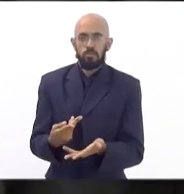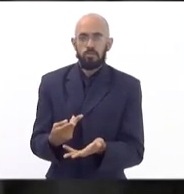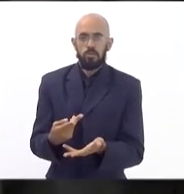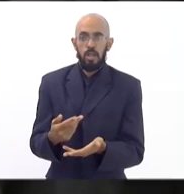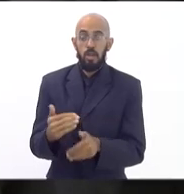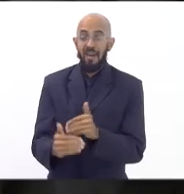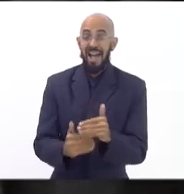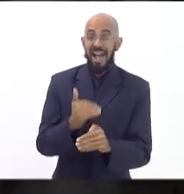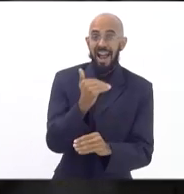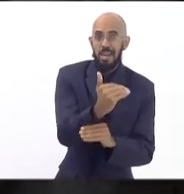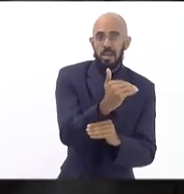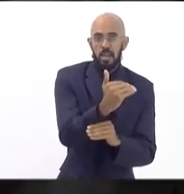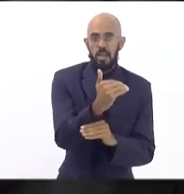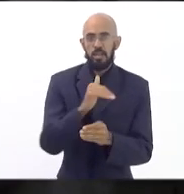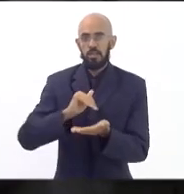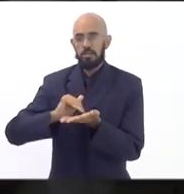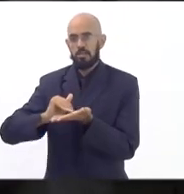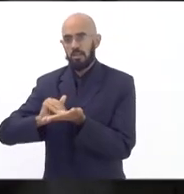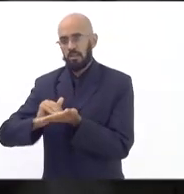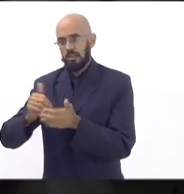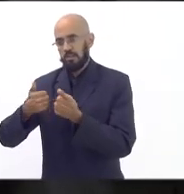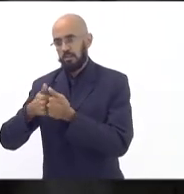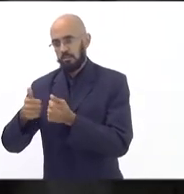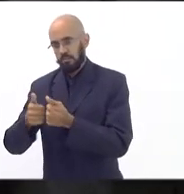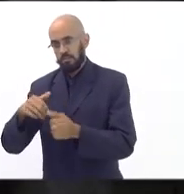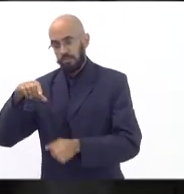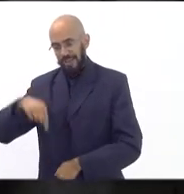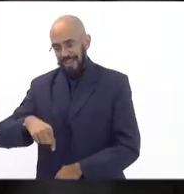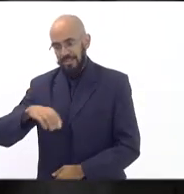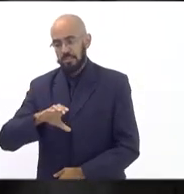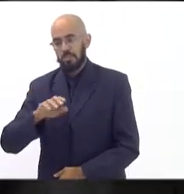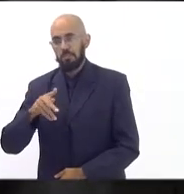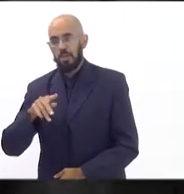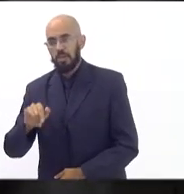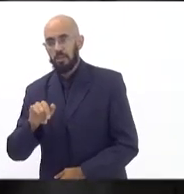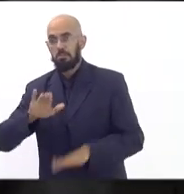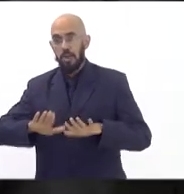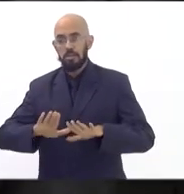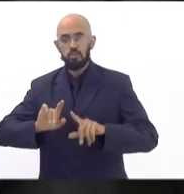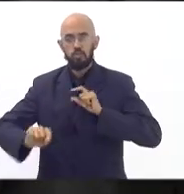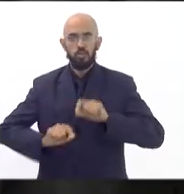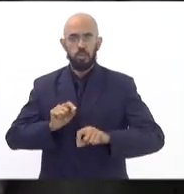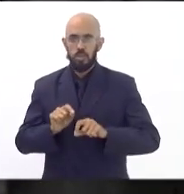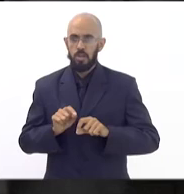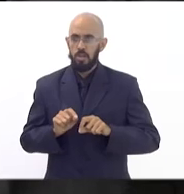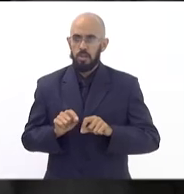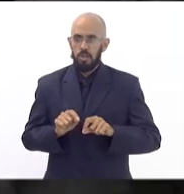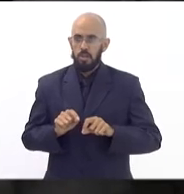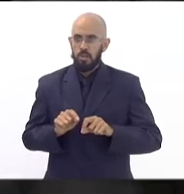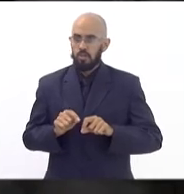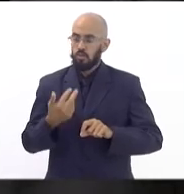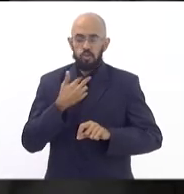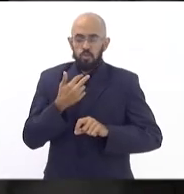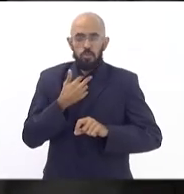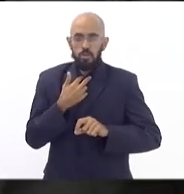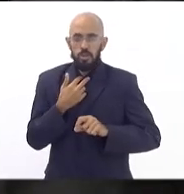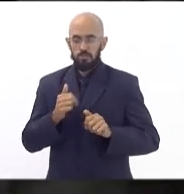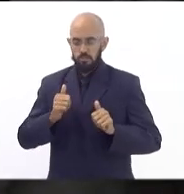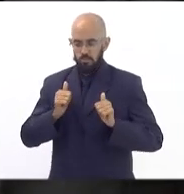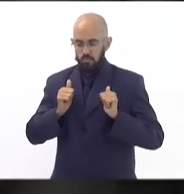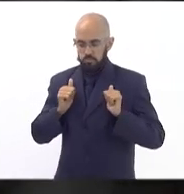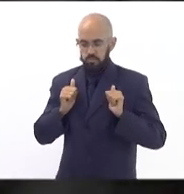os limites da secretaria de transportes dessa CPI mas mas não quer dizer com e vai ficar de mãos